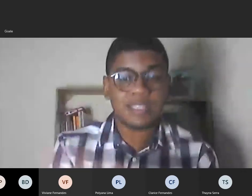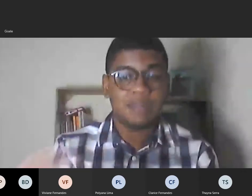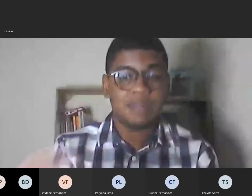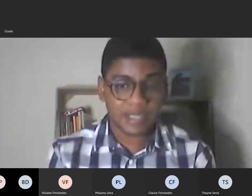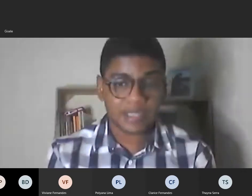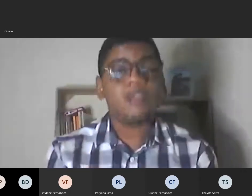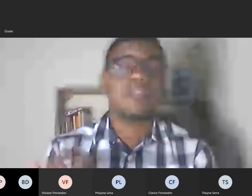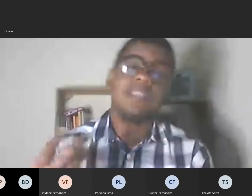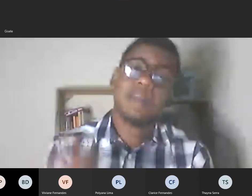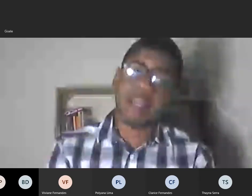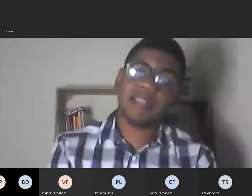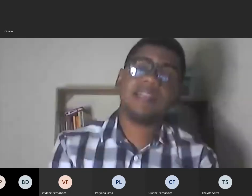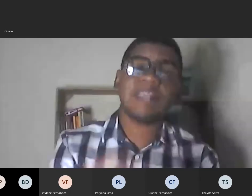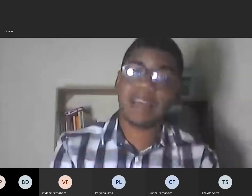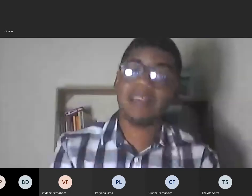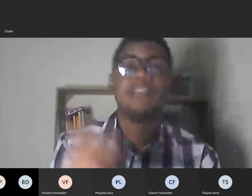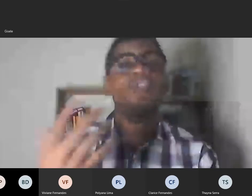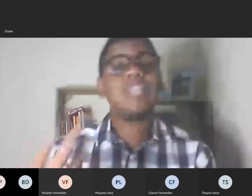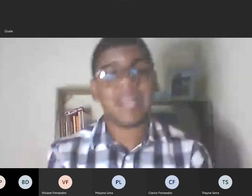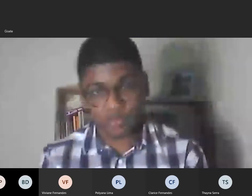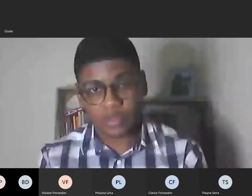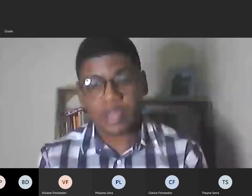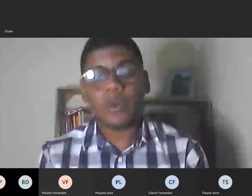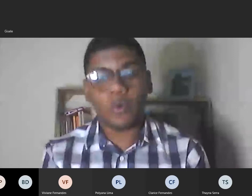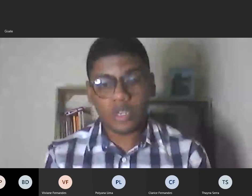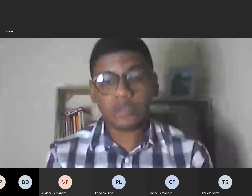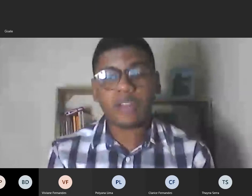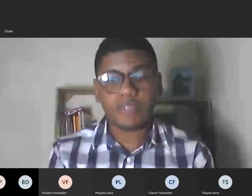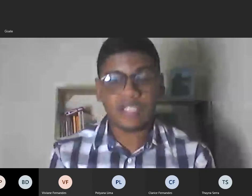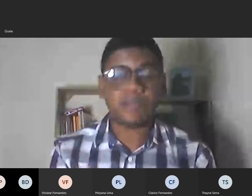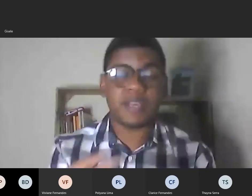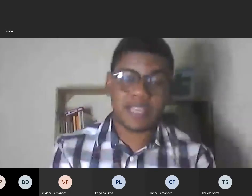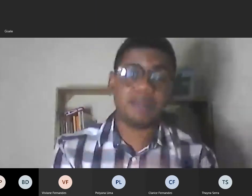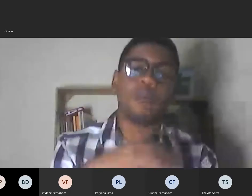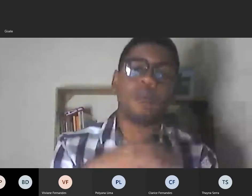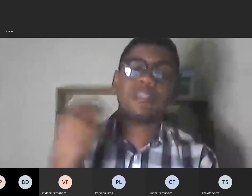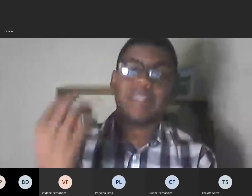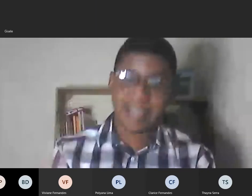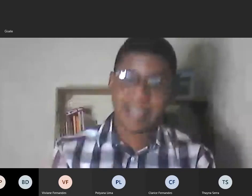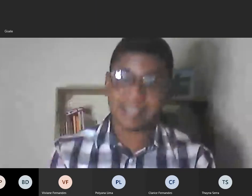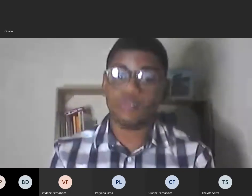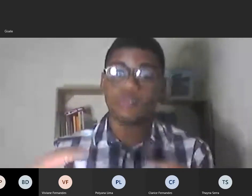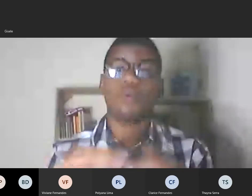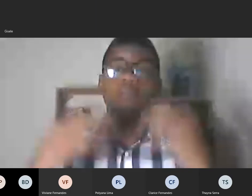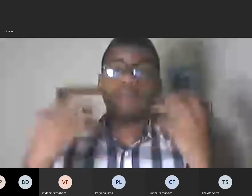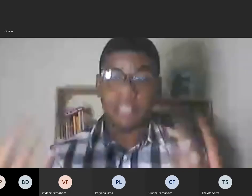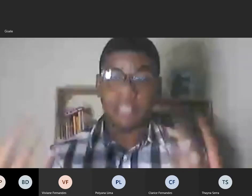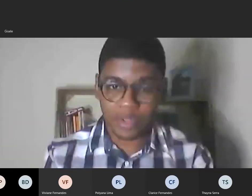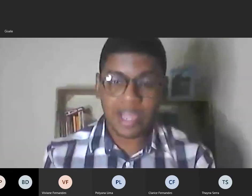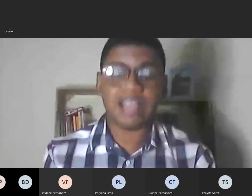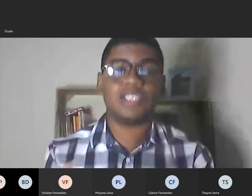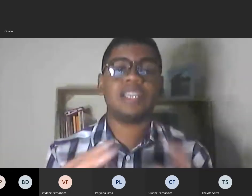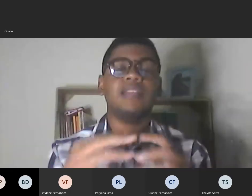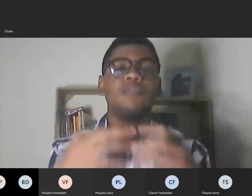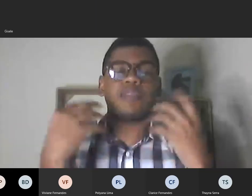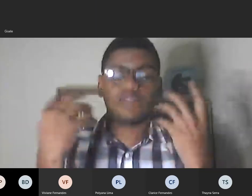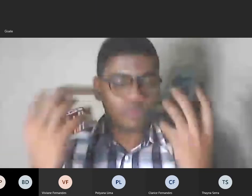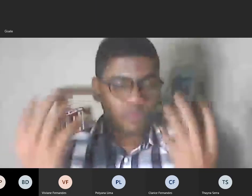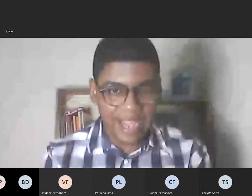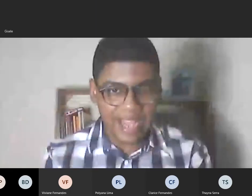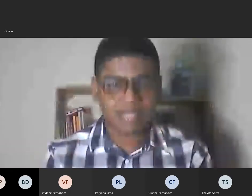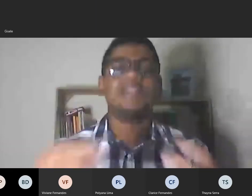Então, todas as semanas, vocês aprendem sinais isolados. Hoje eu quero que vocês percebam alguns sinais dentro de um contexto. A gente